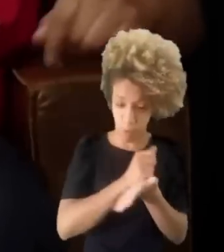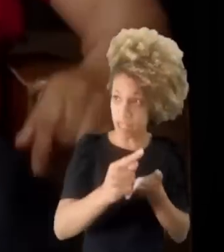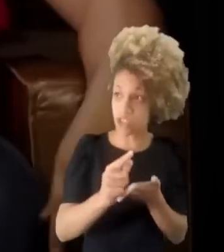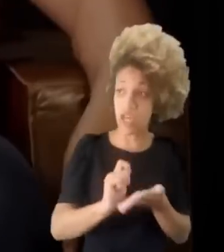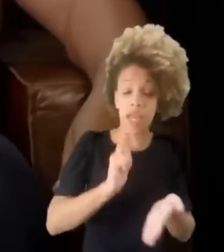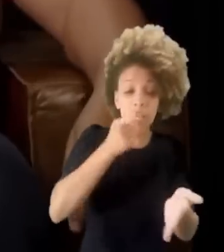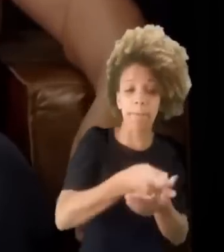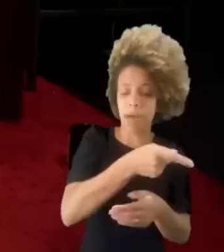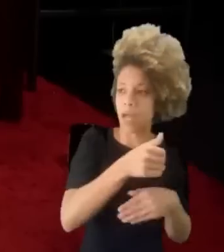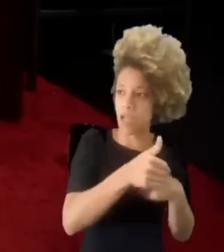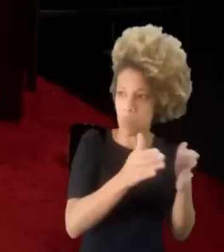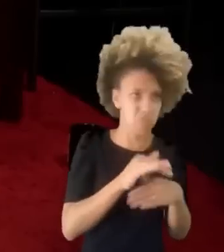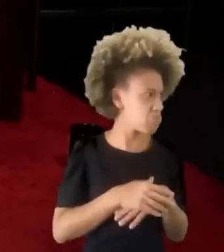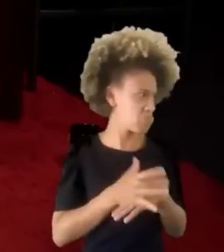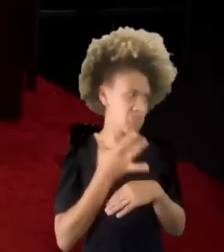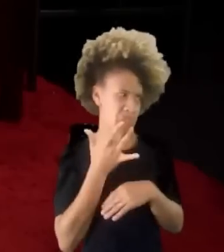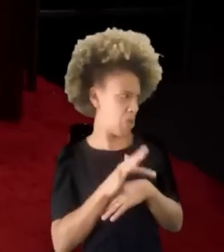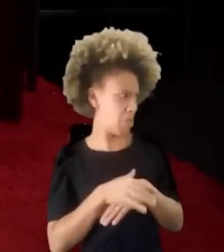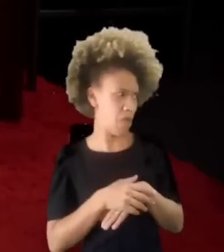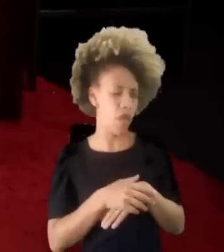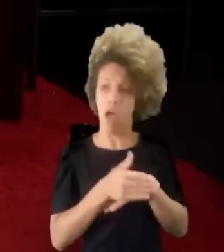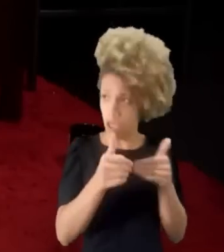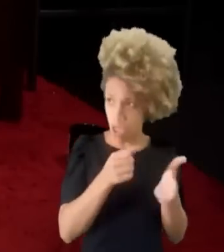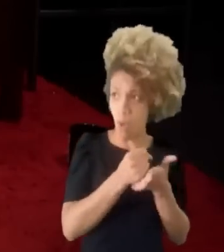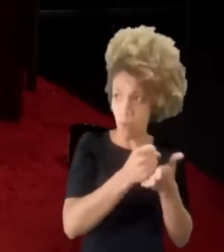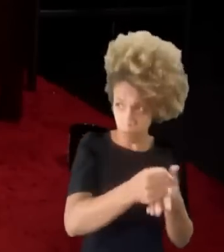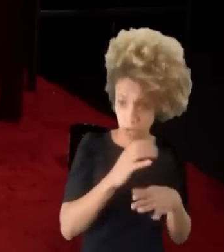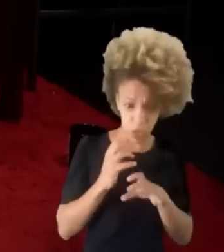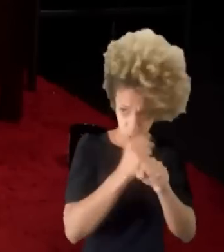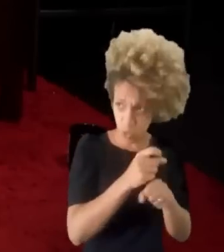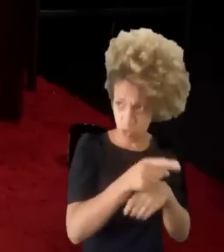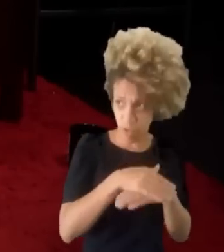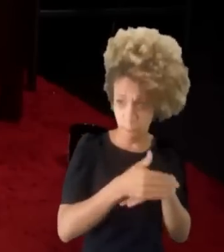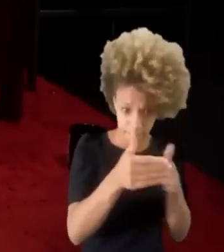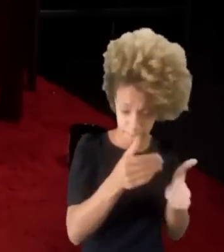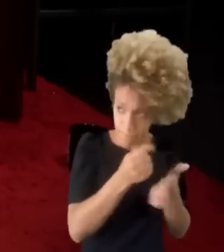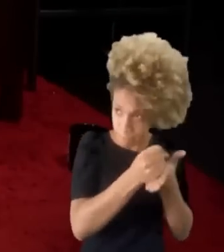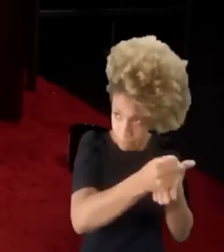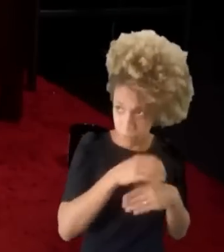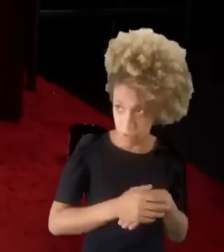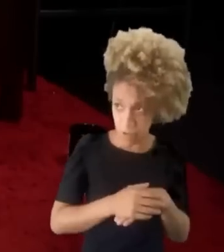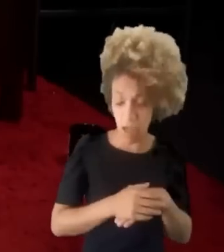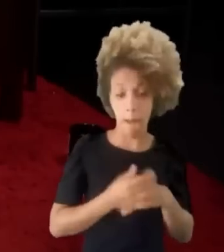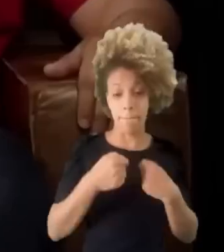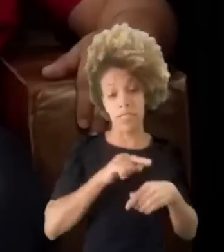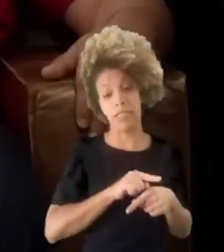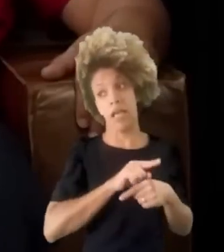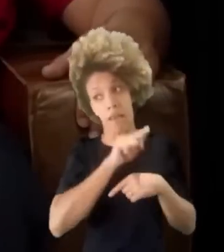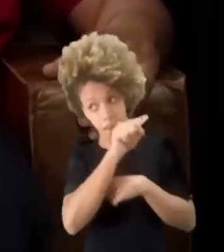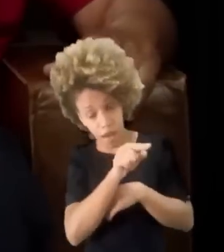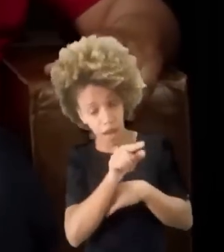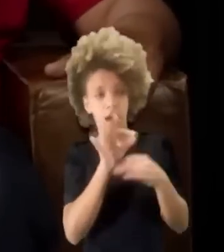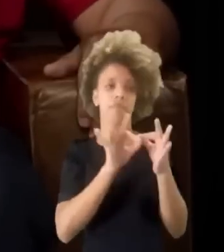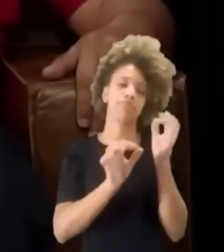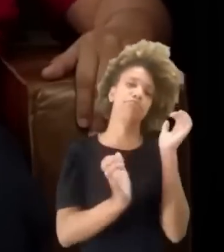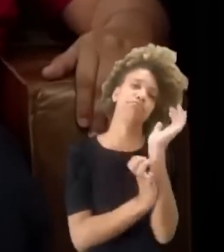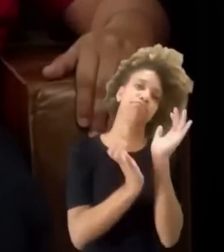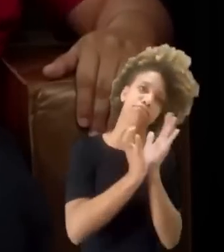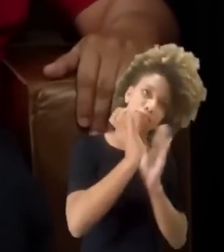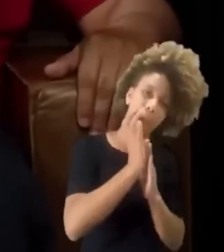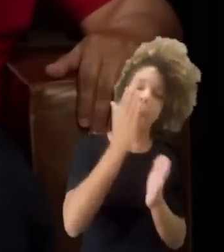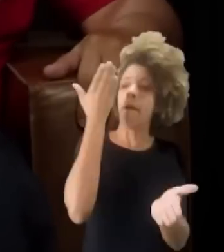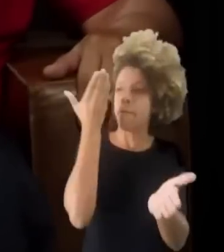pau é o entregador isso não fazia ideia da sua conta vai para o entregador E aí o entregador tem que ir lá enfrentar um monte de burocracia